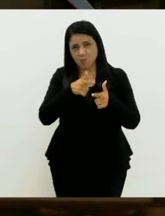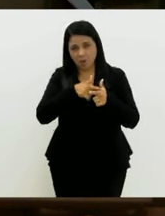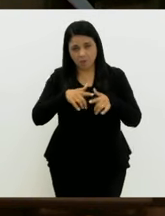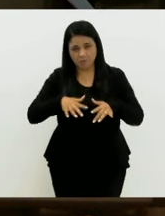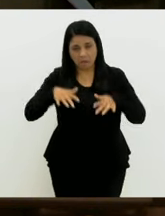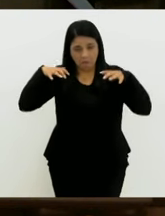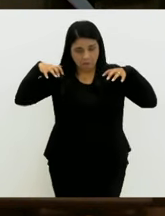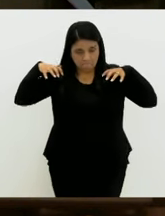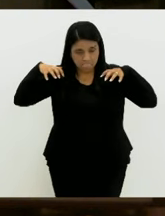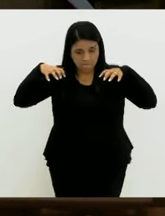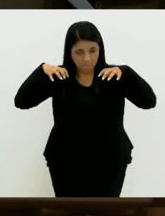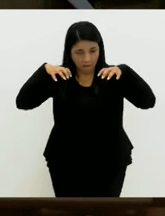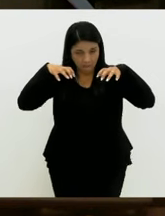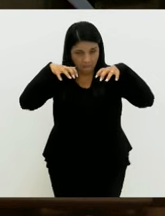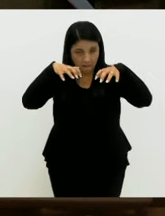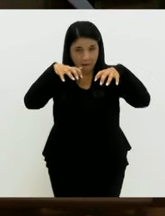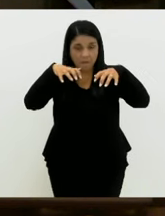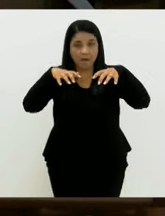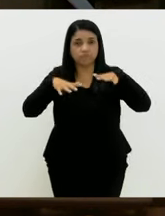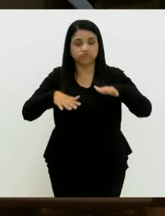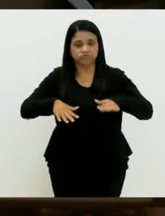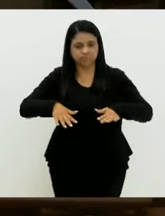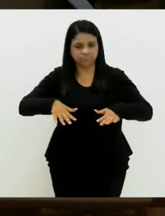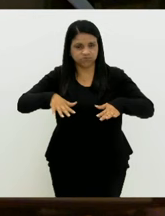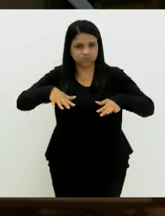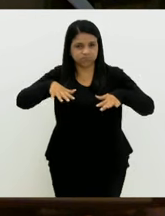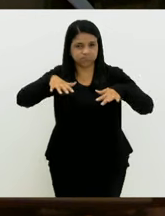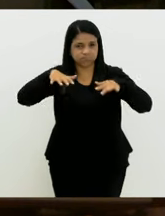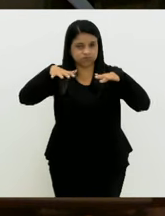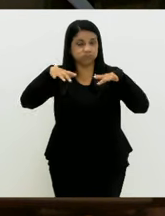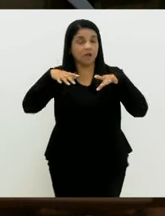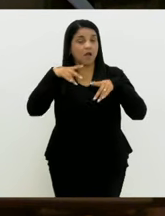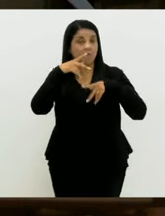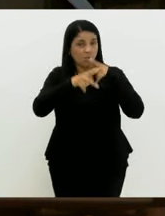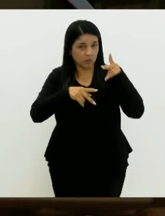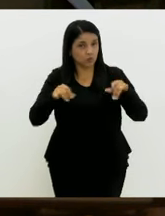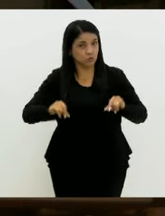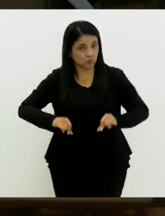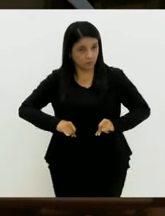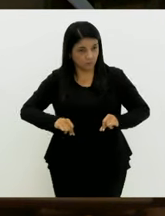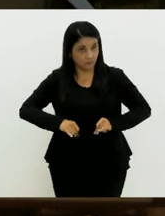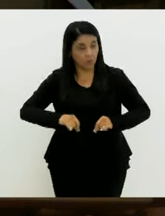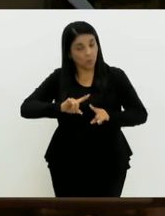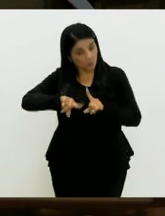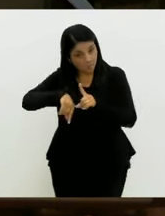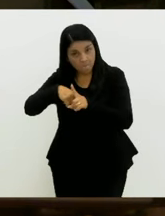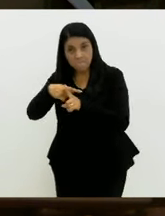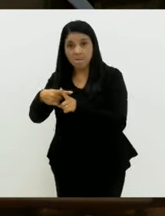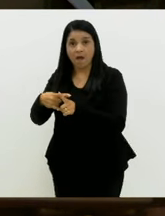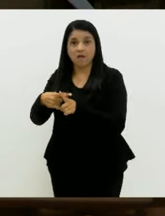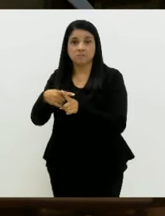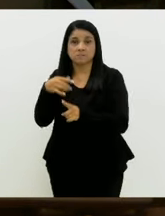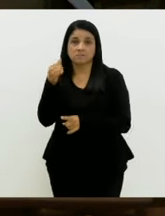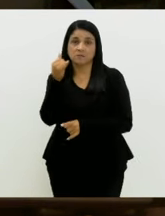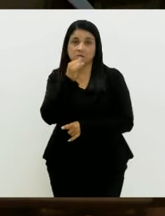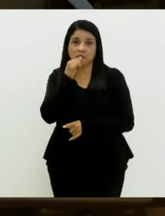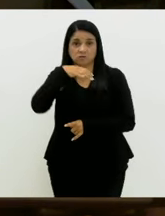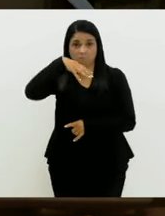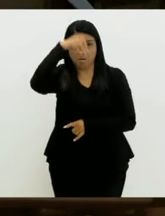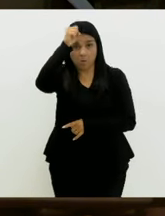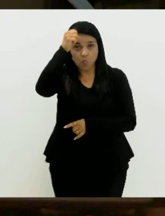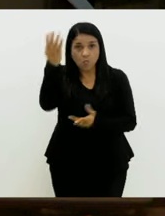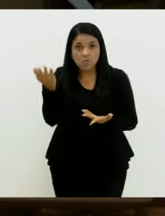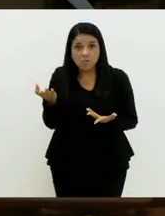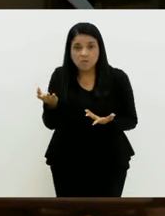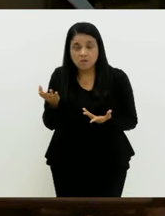Eu vou daqui a pouco falar sobre isso, e a população sofreu muito, além da enchente, a questão da energia, que na